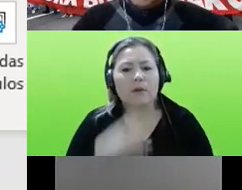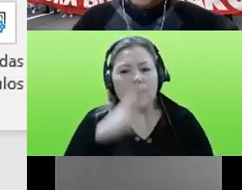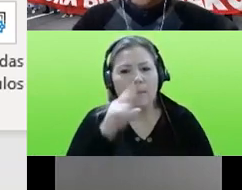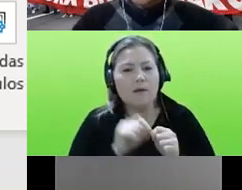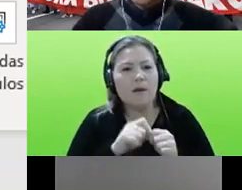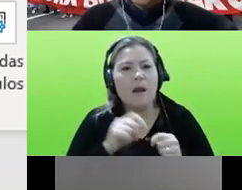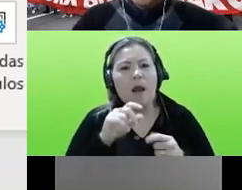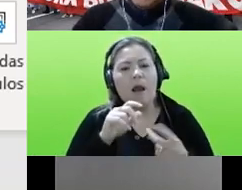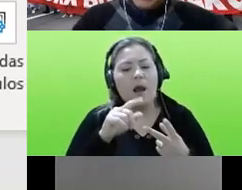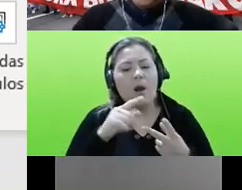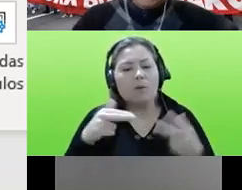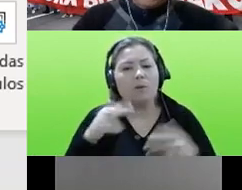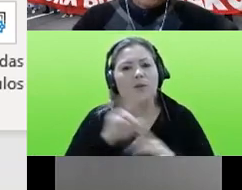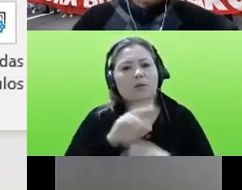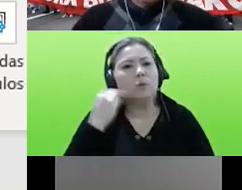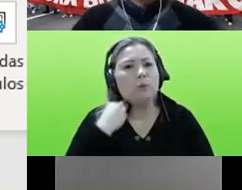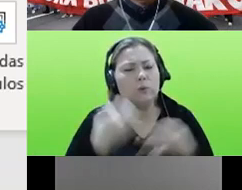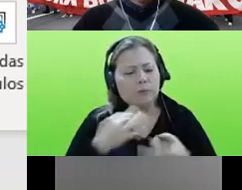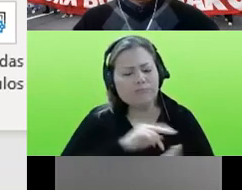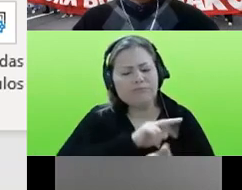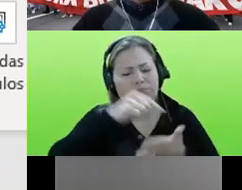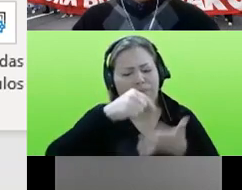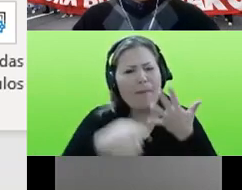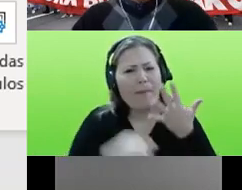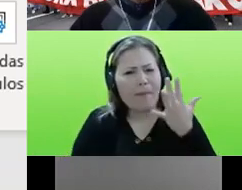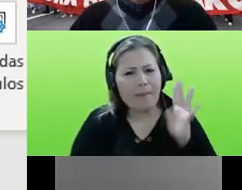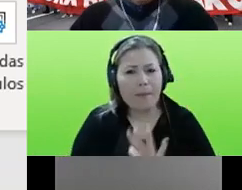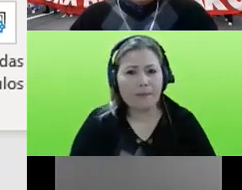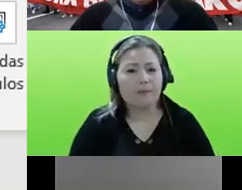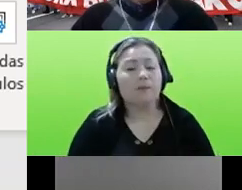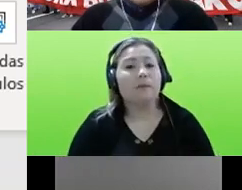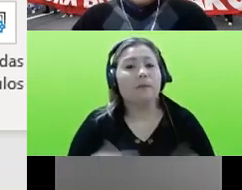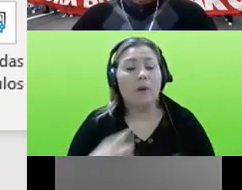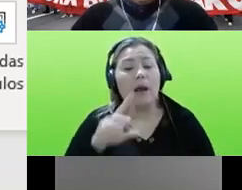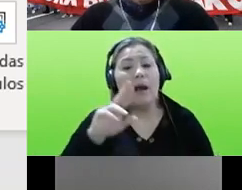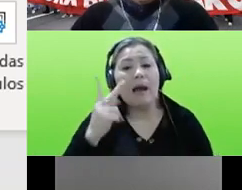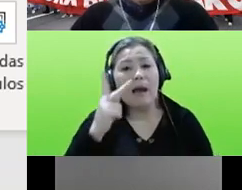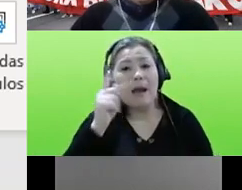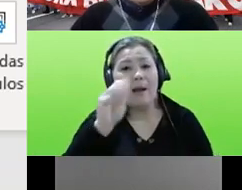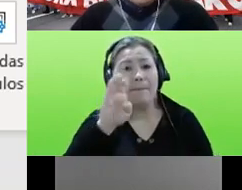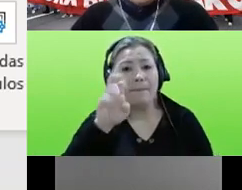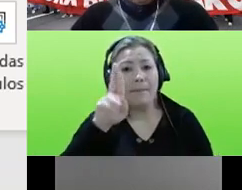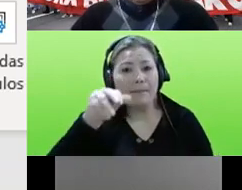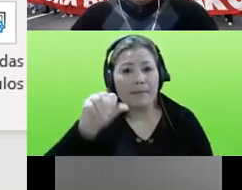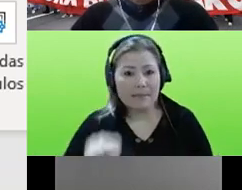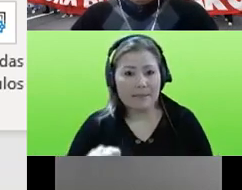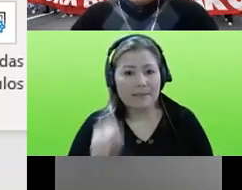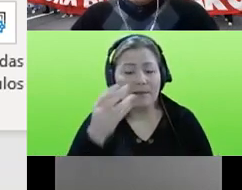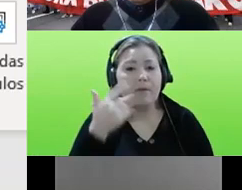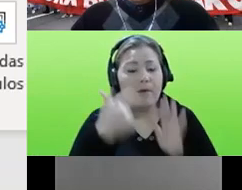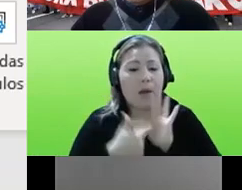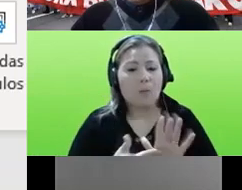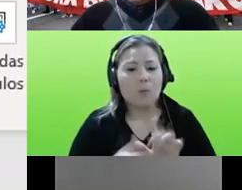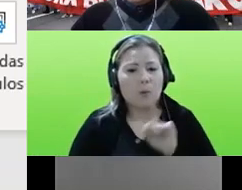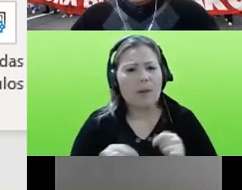institucionais jurídicos, etc., né? As instituições. Então, Habermas vai mostrar que as